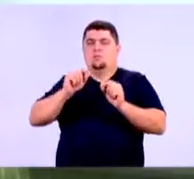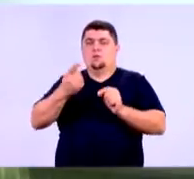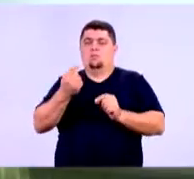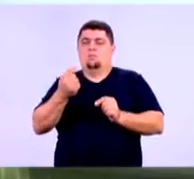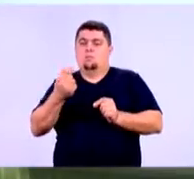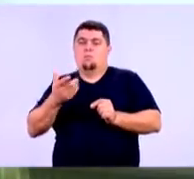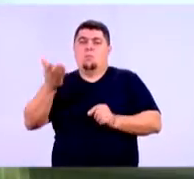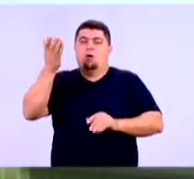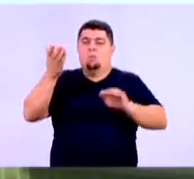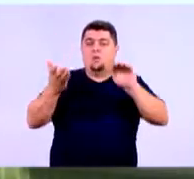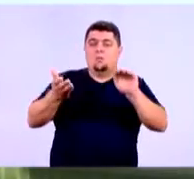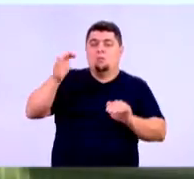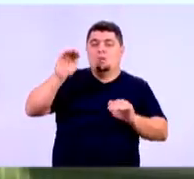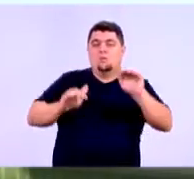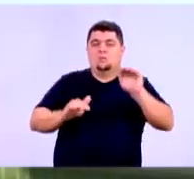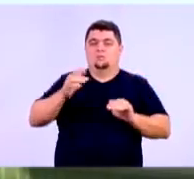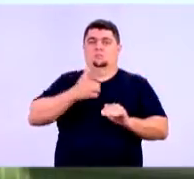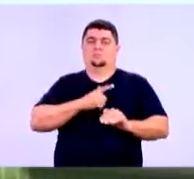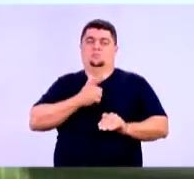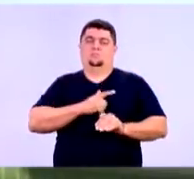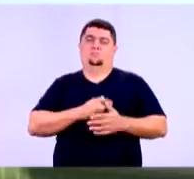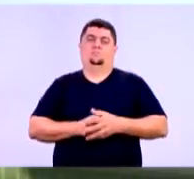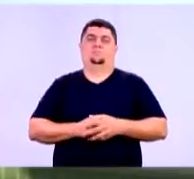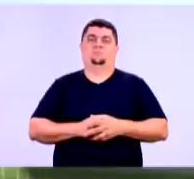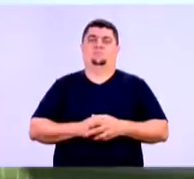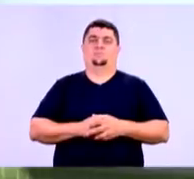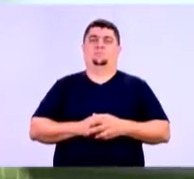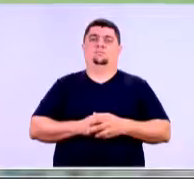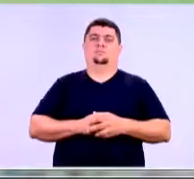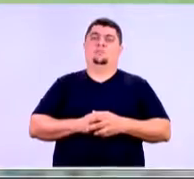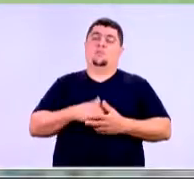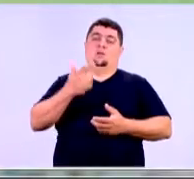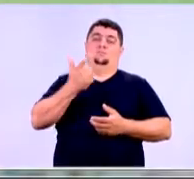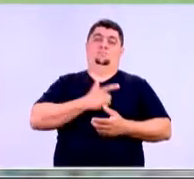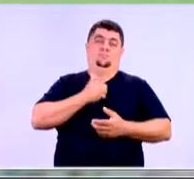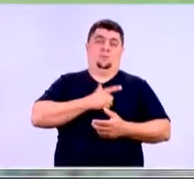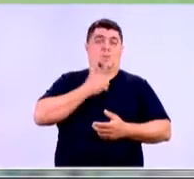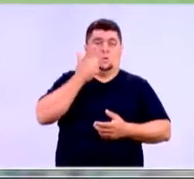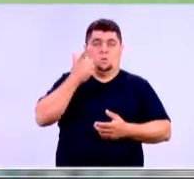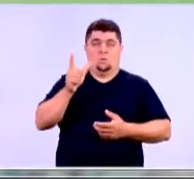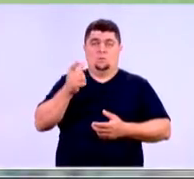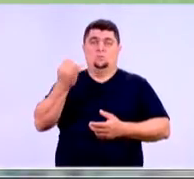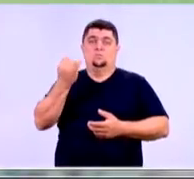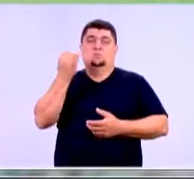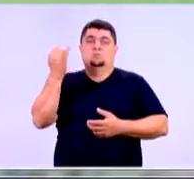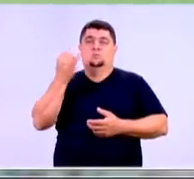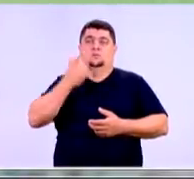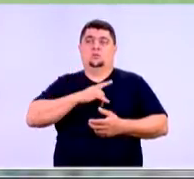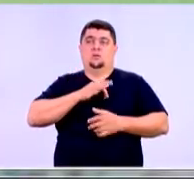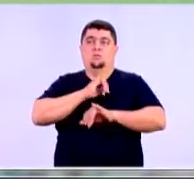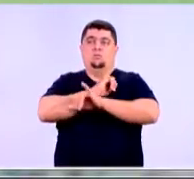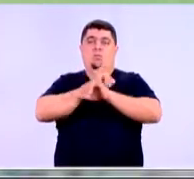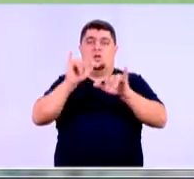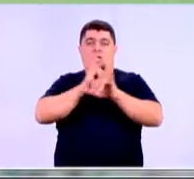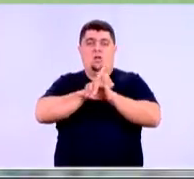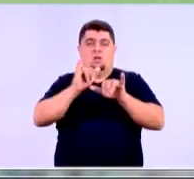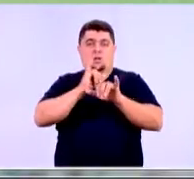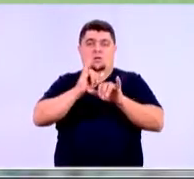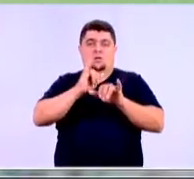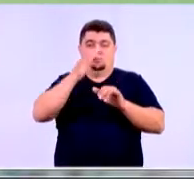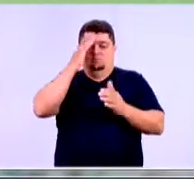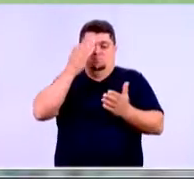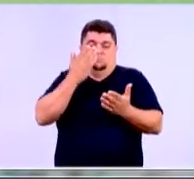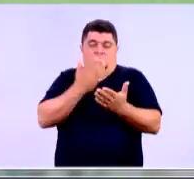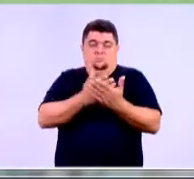o que influencia nos seus concorrentes. Exatamente. Além disso, é importante ter um sistema de informações confiáveis e